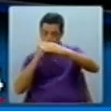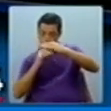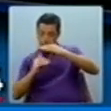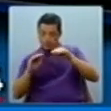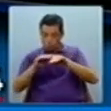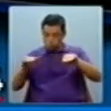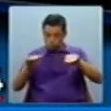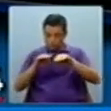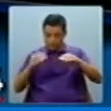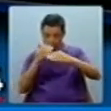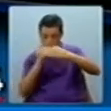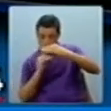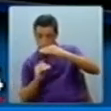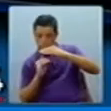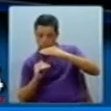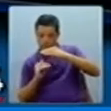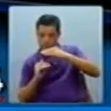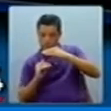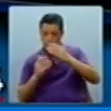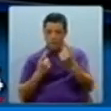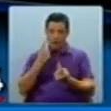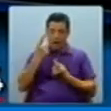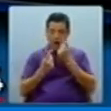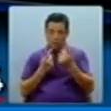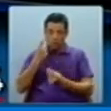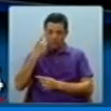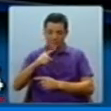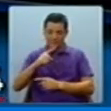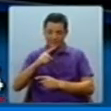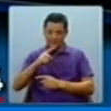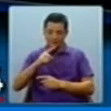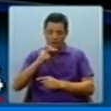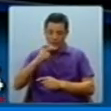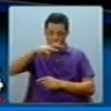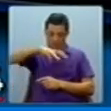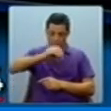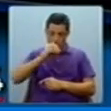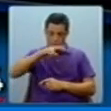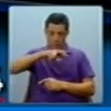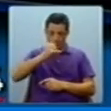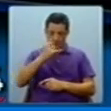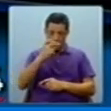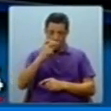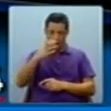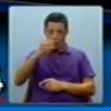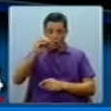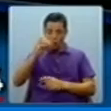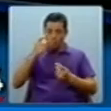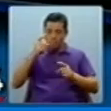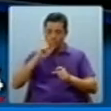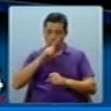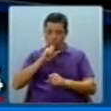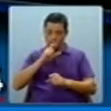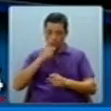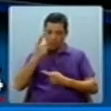nós podemos ter algum lago, algum reservatório de amoníaco e que, portanto, pode-nos dar algumas pistas sobre a origem e